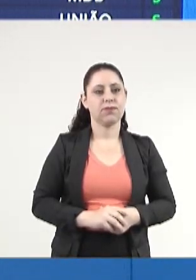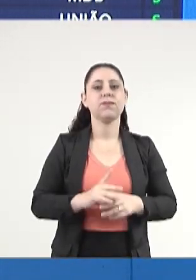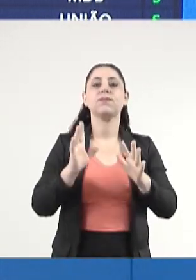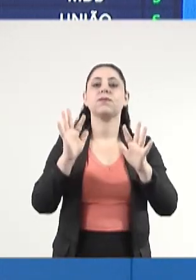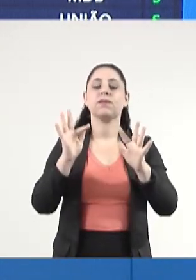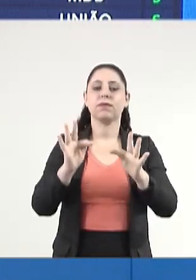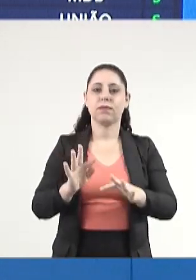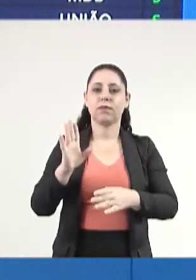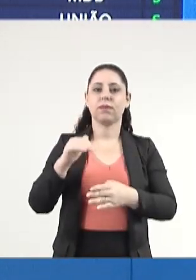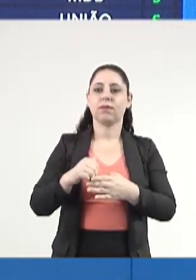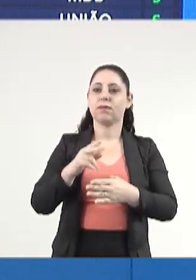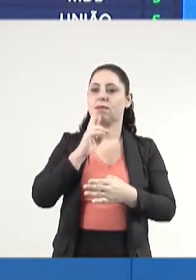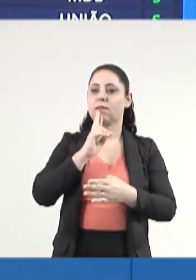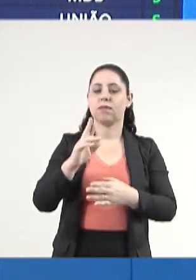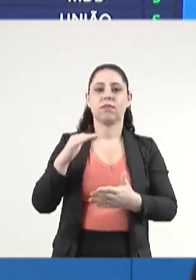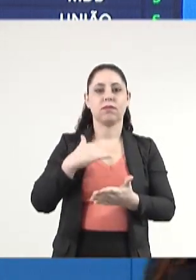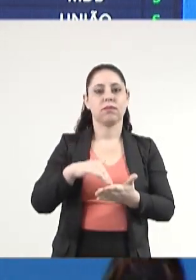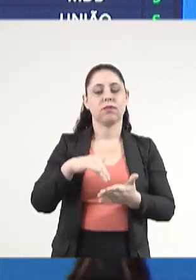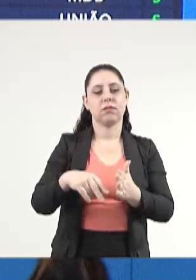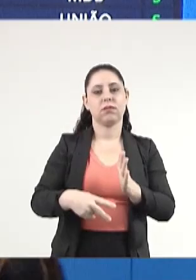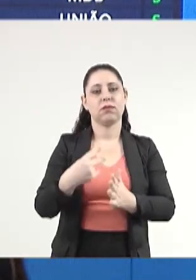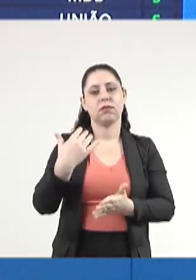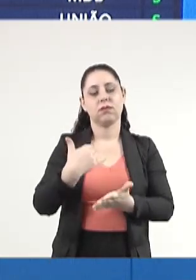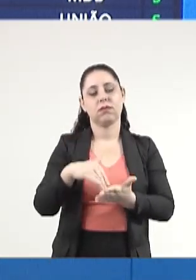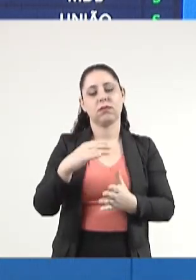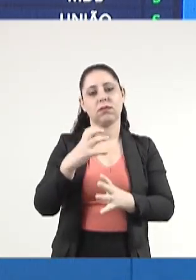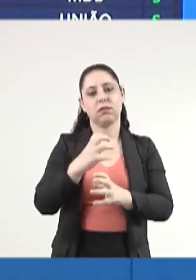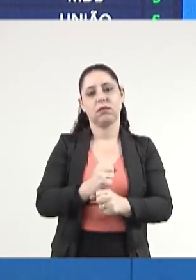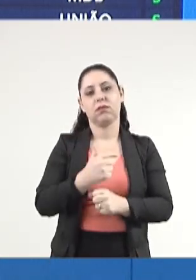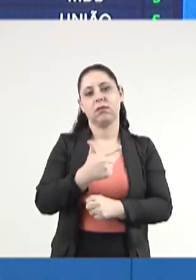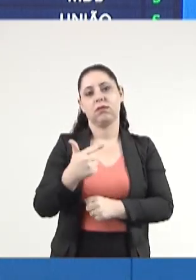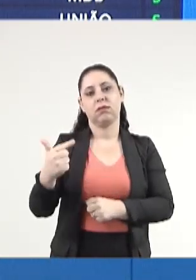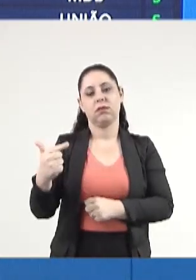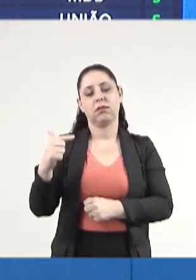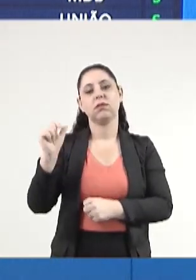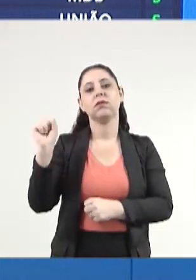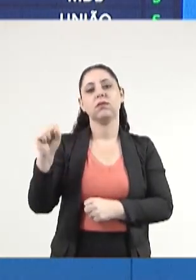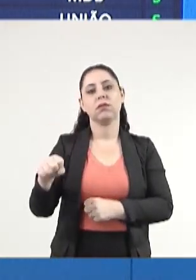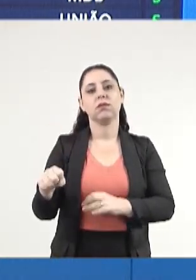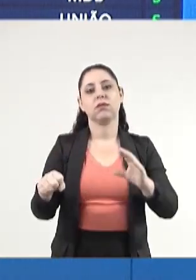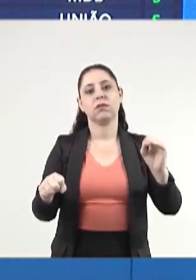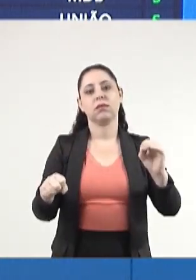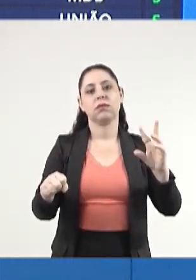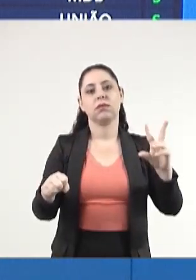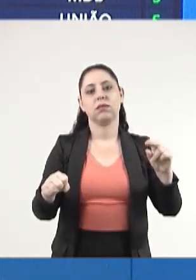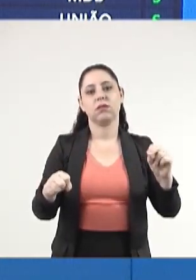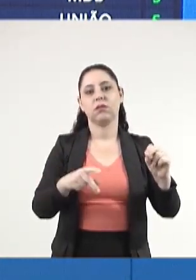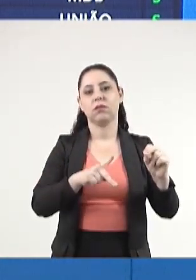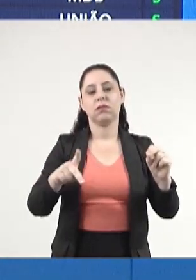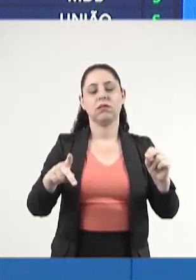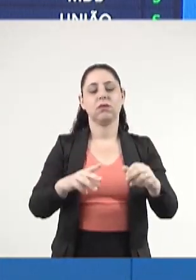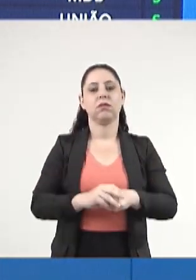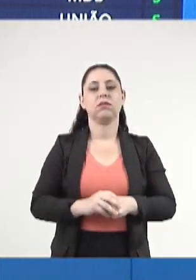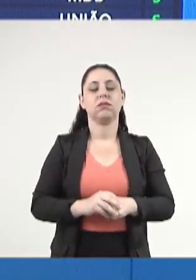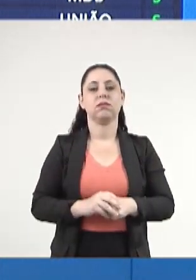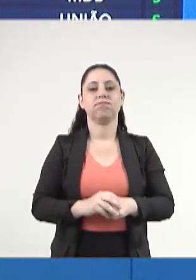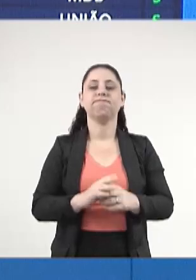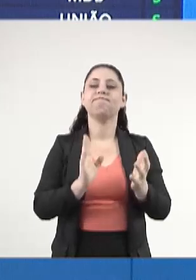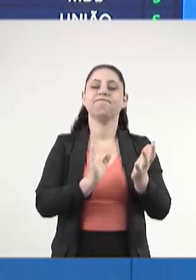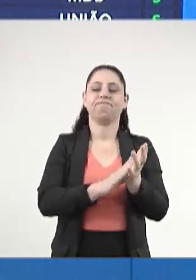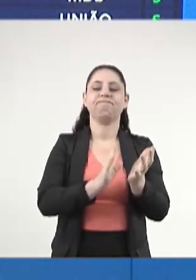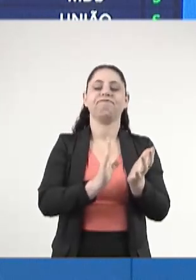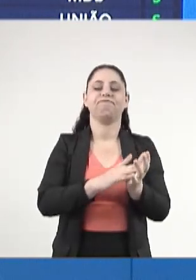Encerrada a votação, solicito o resultado da mesma ao senhor segundo secretário. 22 votos favoráveis, nenhum voto contrário, senhor presidente.